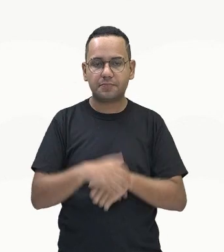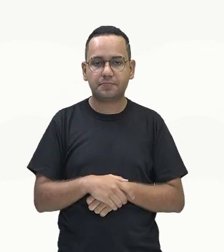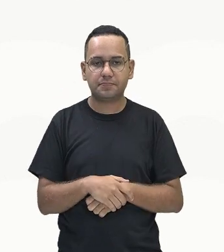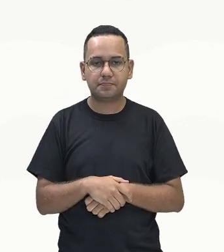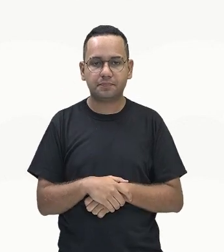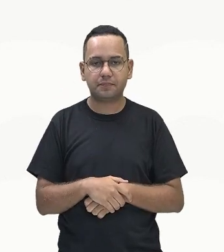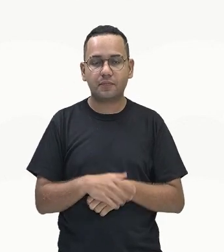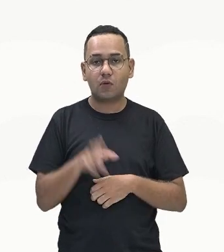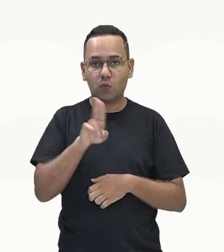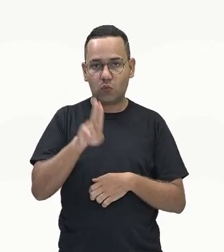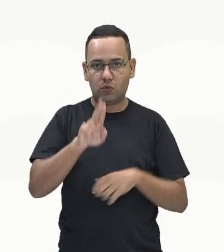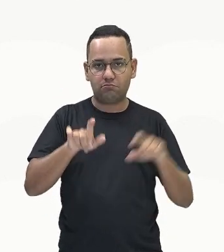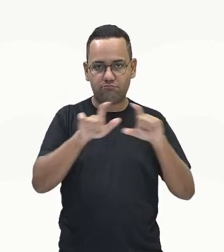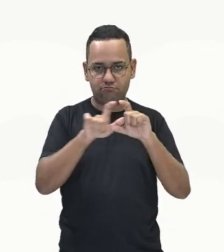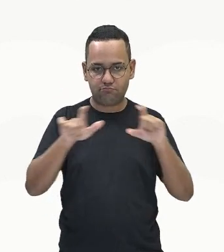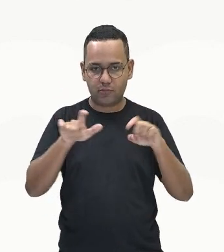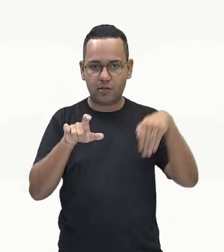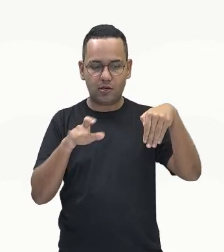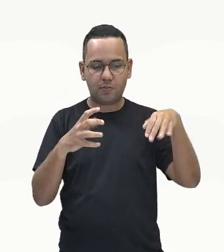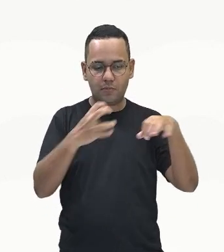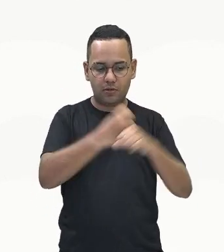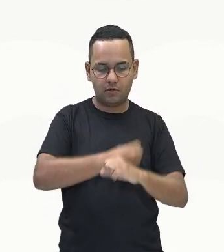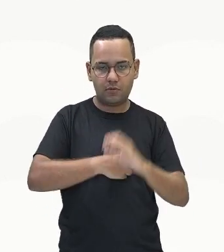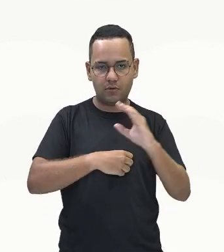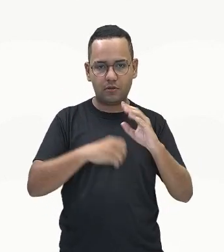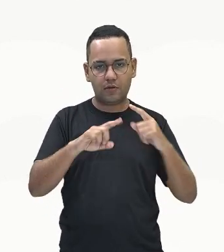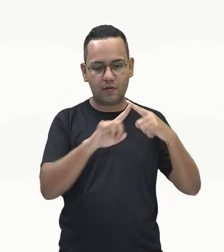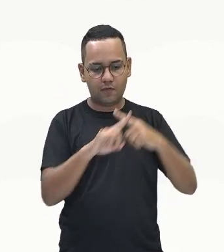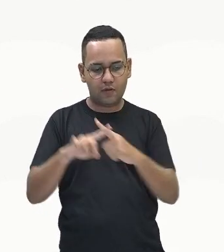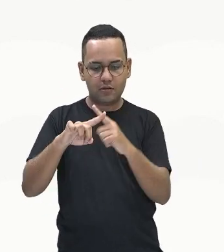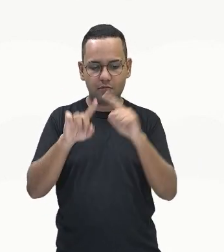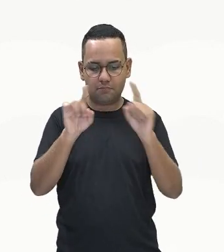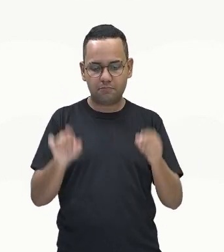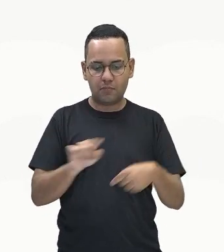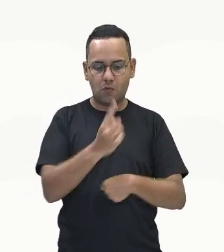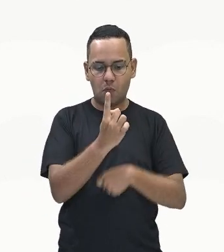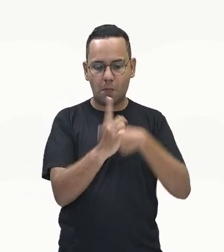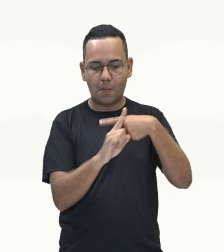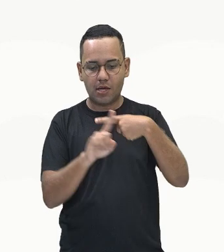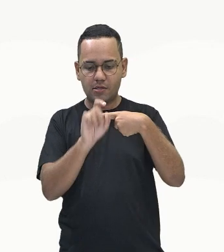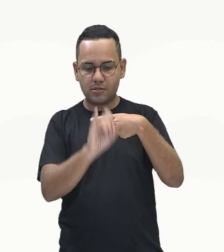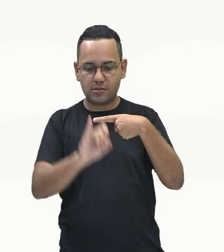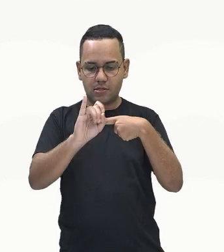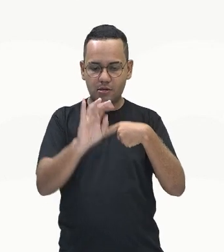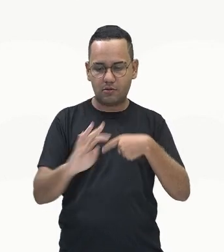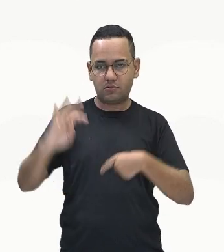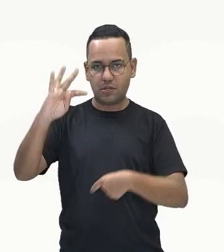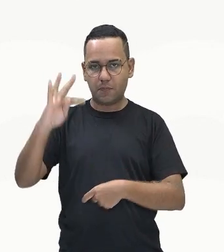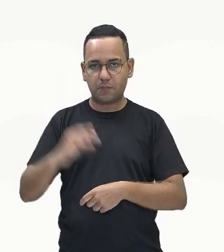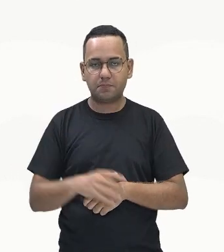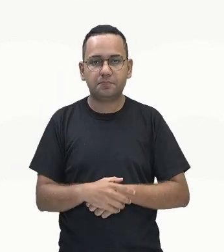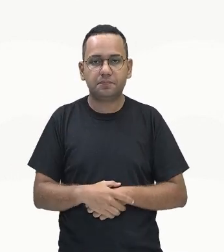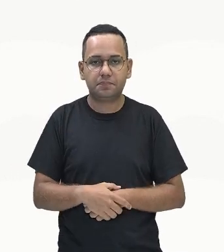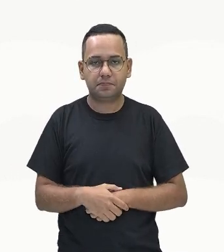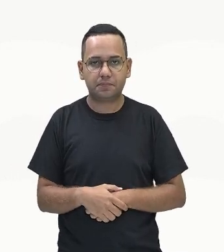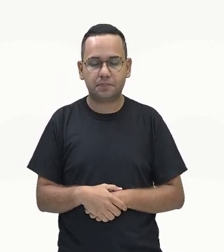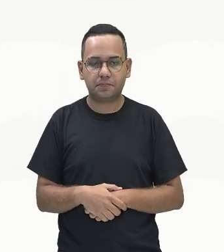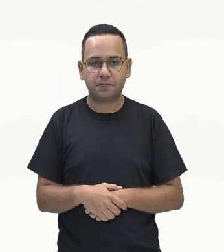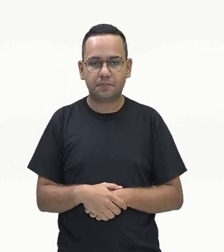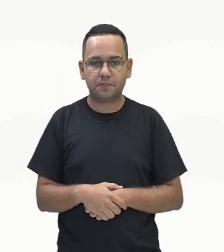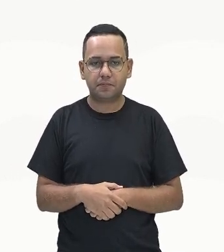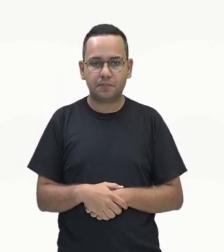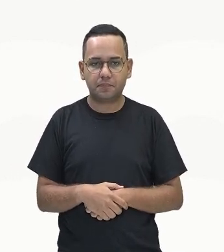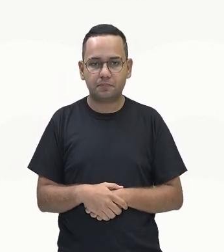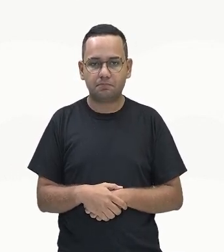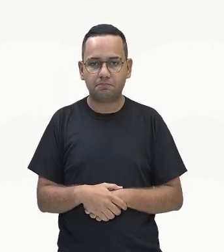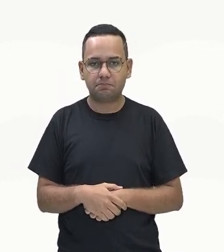M igual a C multiplicado por 1 mais T, aliás, 1 mais I elevado ao expoente T, tá?